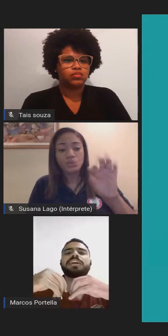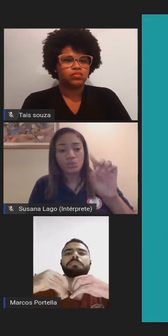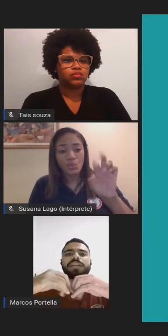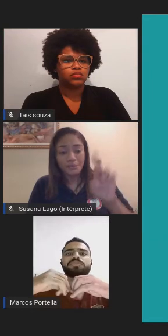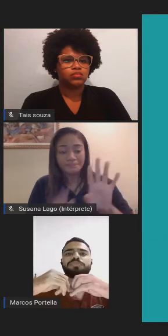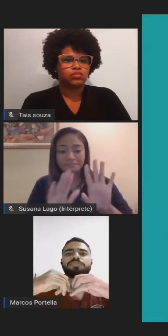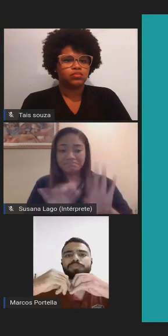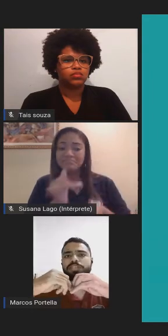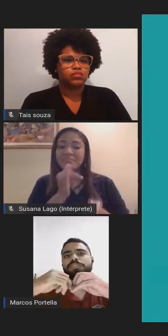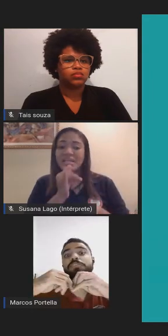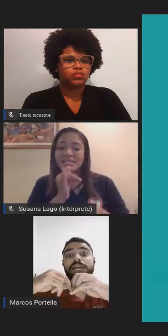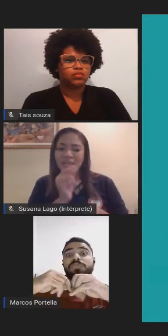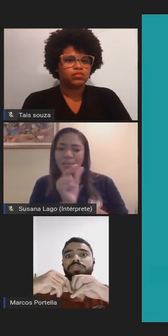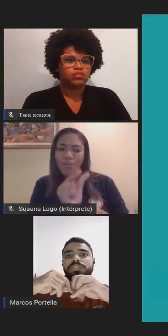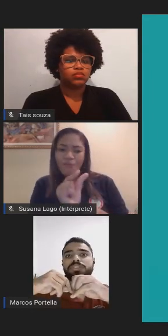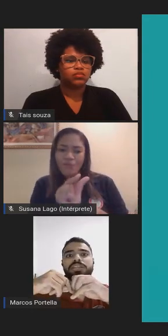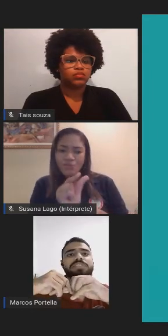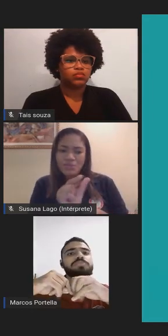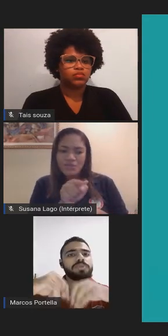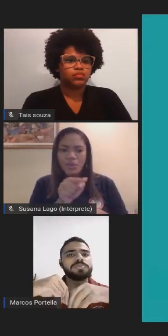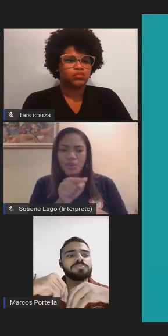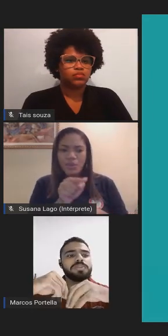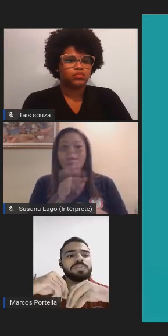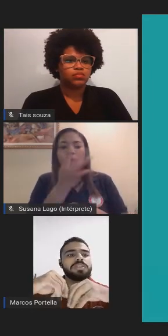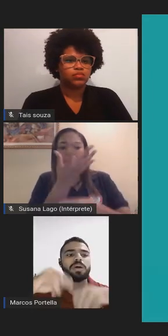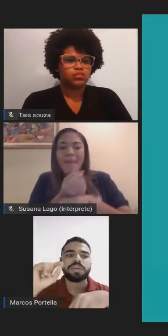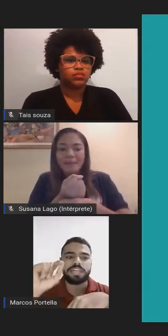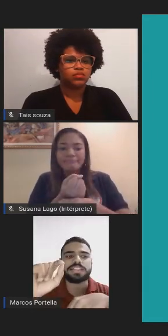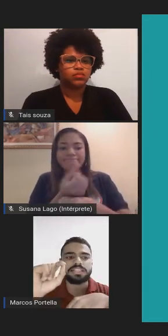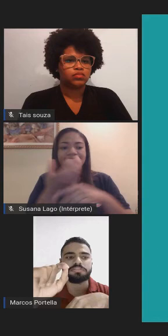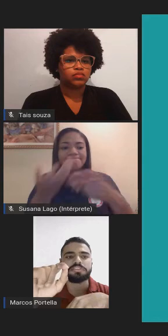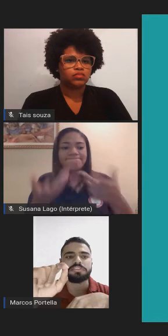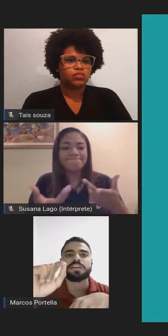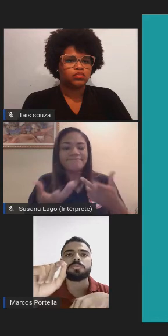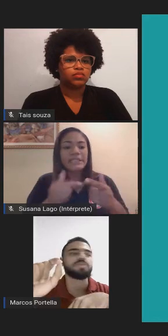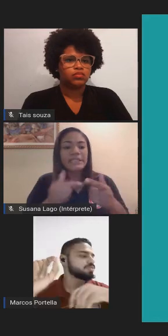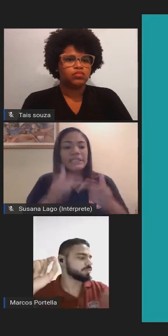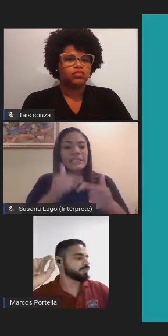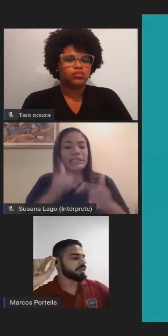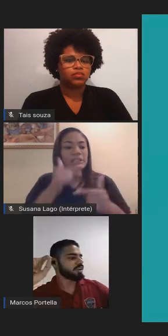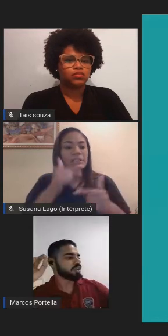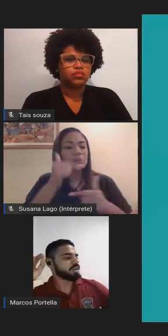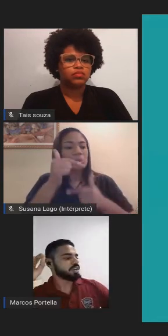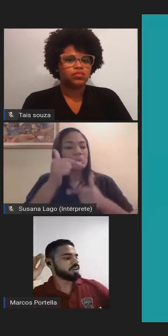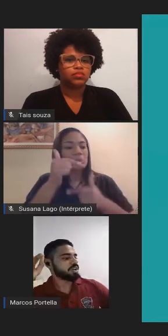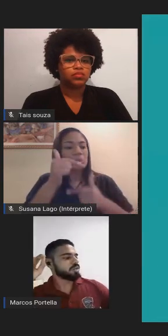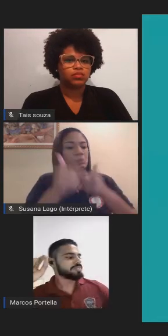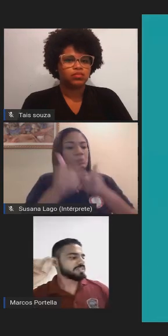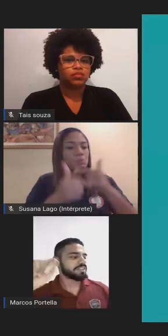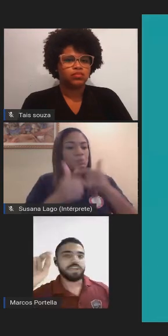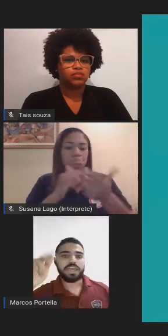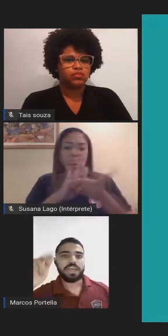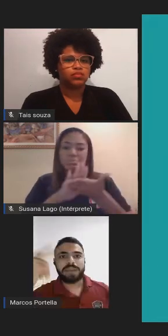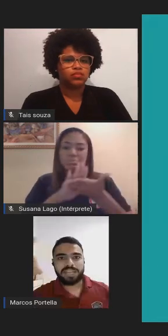Beleza. Mas o fusível serve para conduzir até um certo ponto. Então, ele se classifica como condutor.